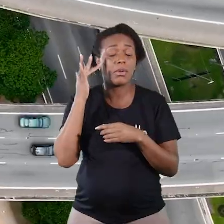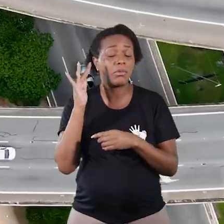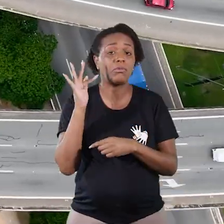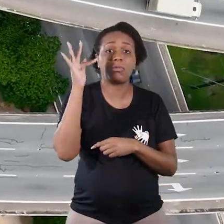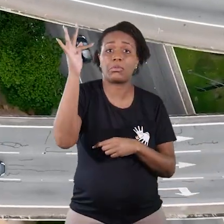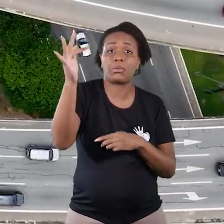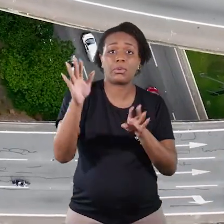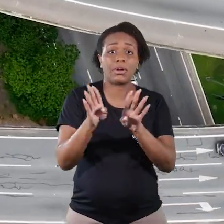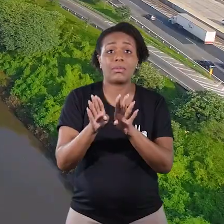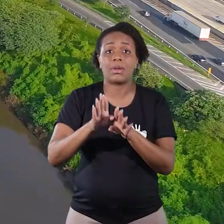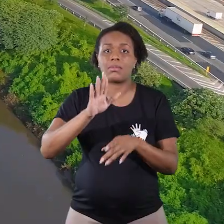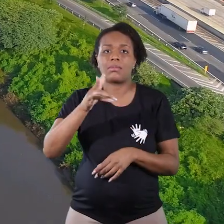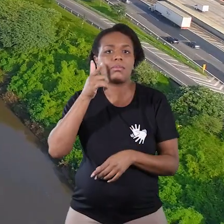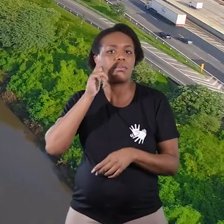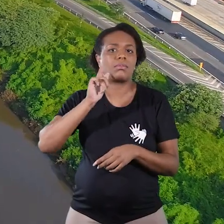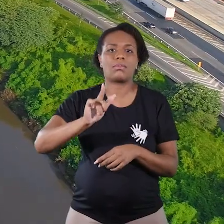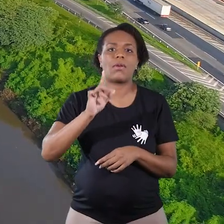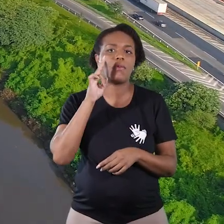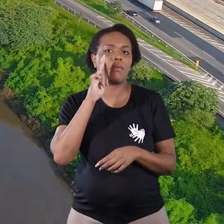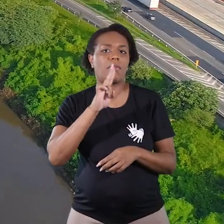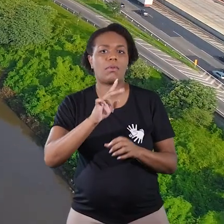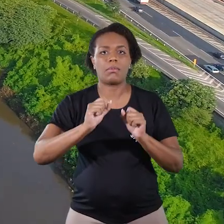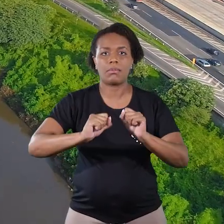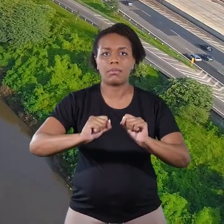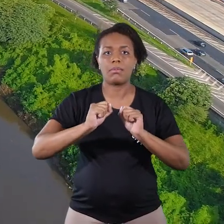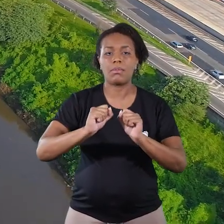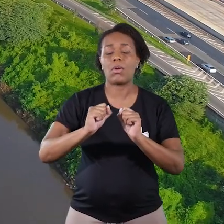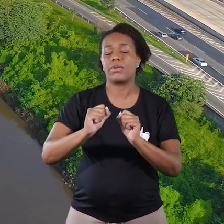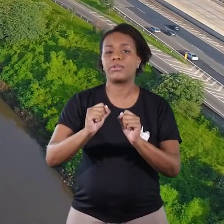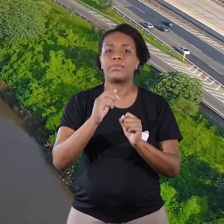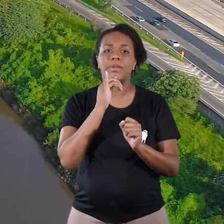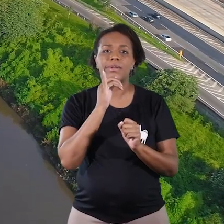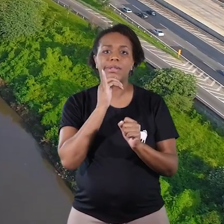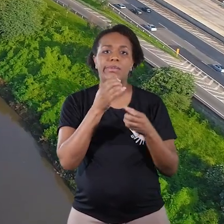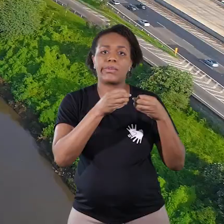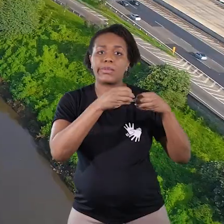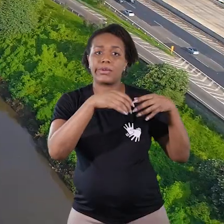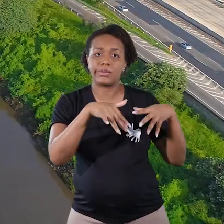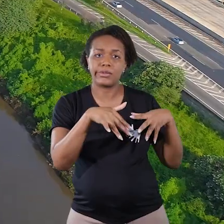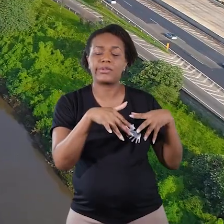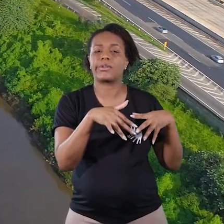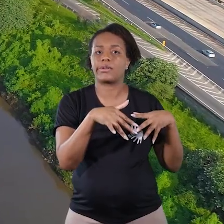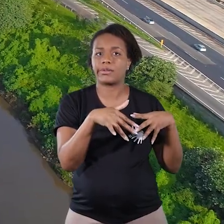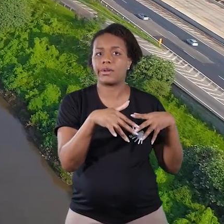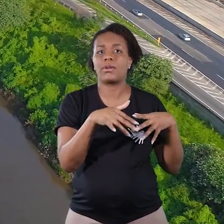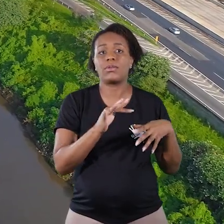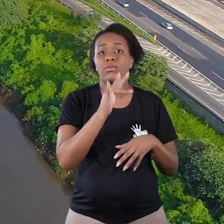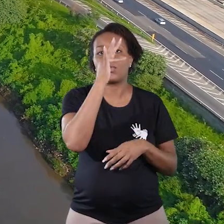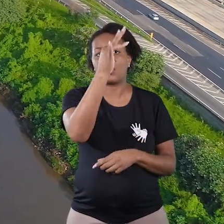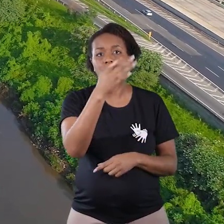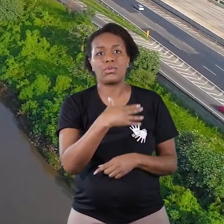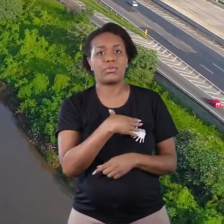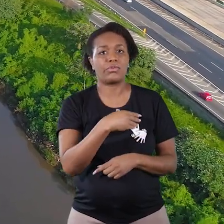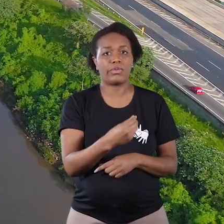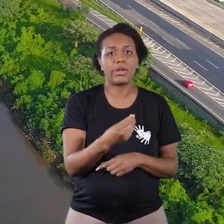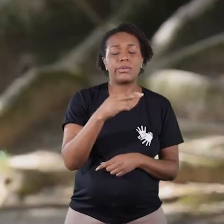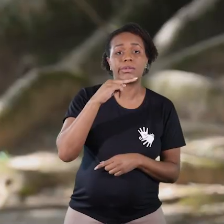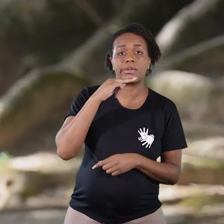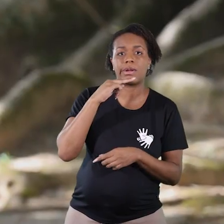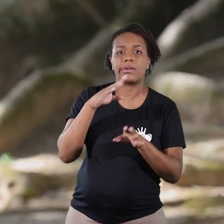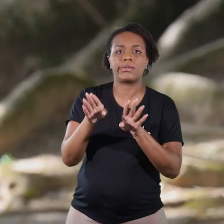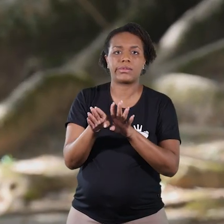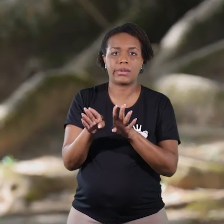seu amanhã imediato, e ele não consegue ver que ele pode estar prejudicando o futuro dos seus filhos, dos seus